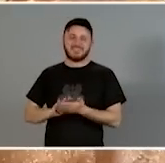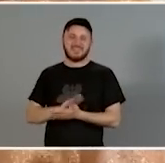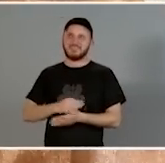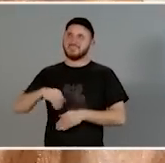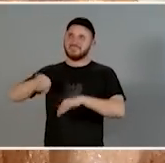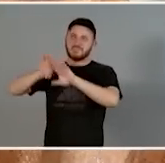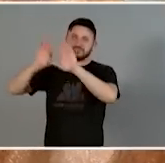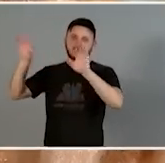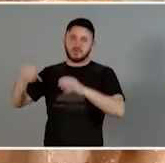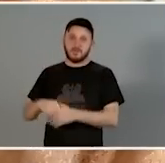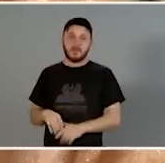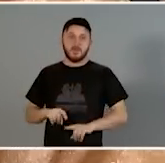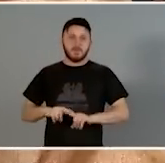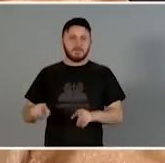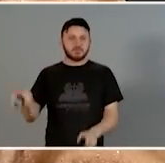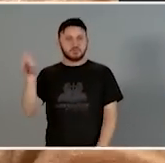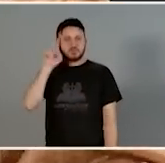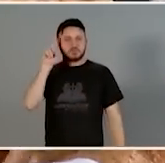você lembre: